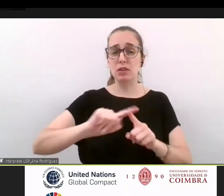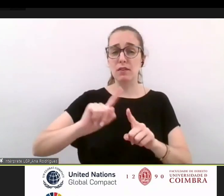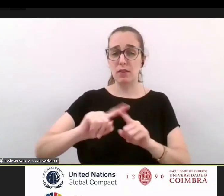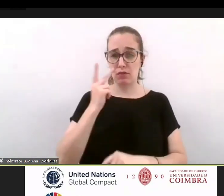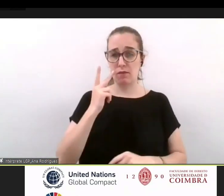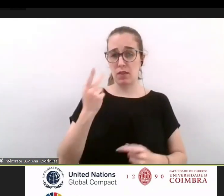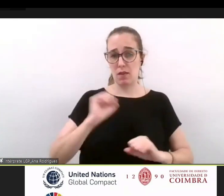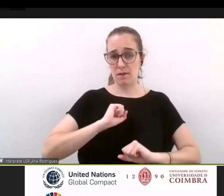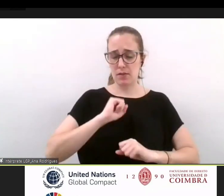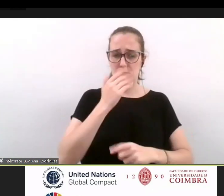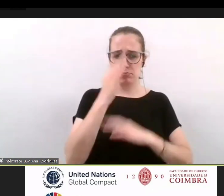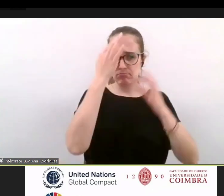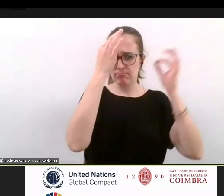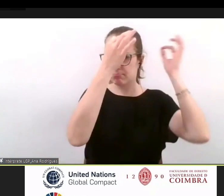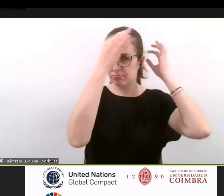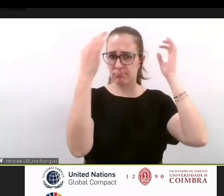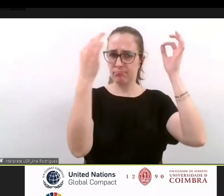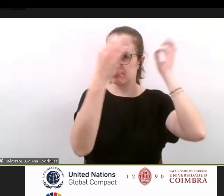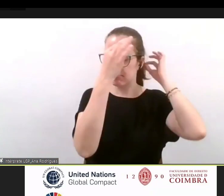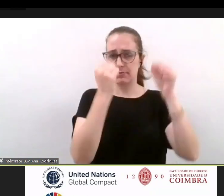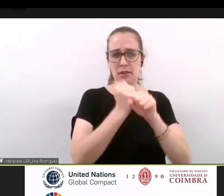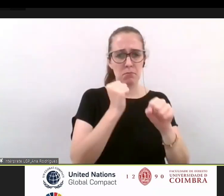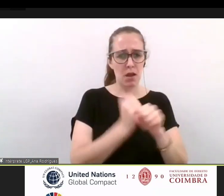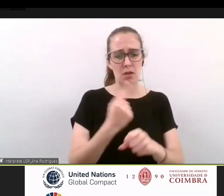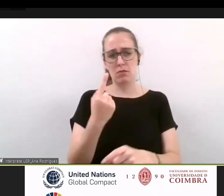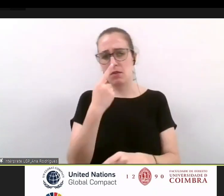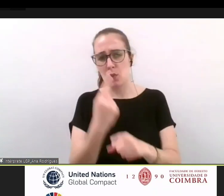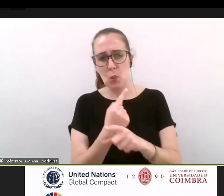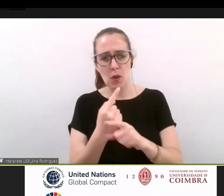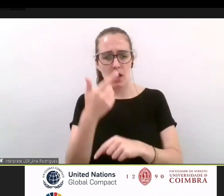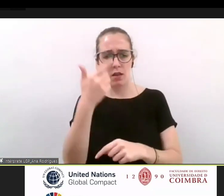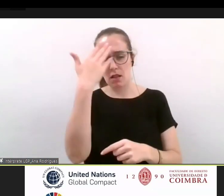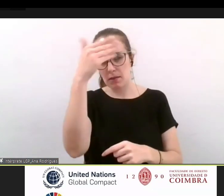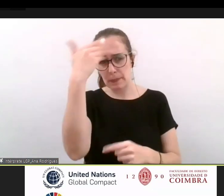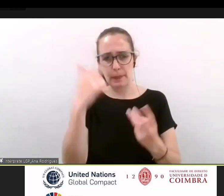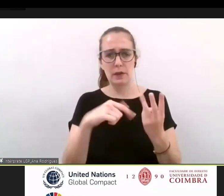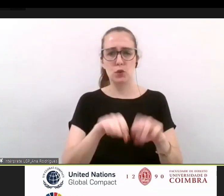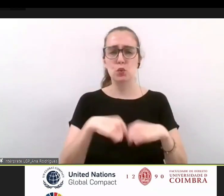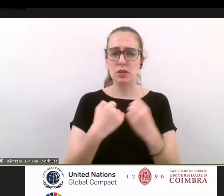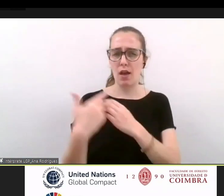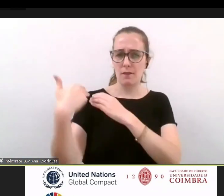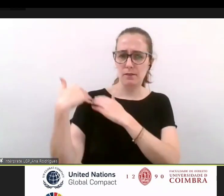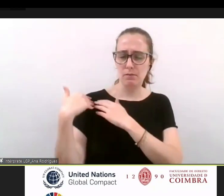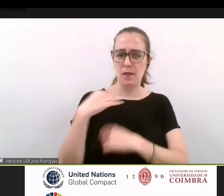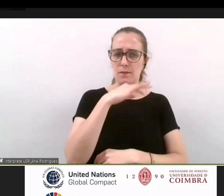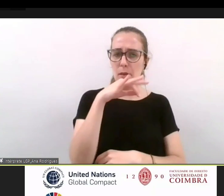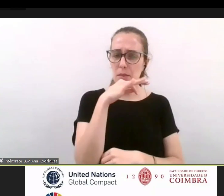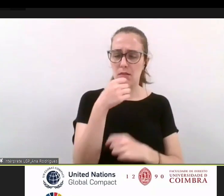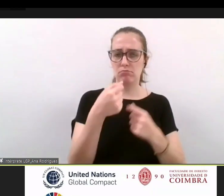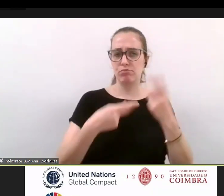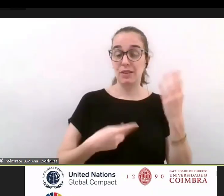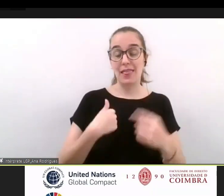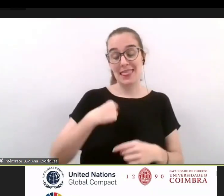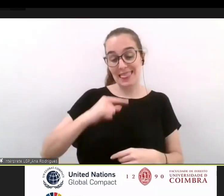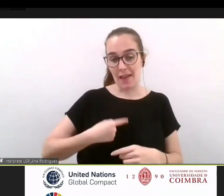sua vida, relacionadas com o trabalho, mas também com o lazer, com as responsabilidades familiares, sociais, etc., podemos e devemos